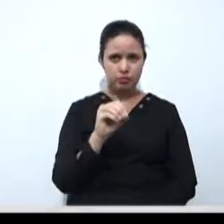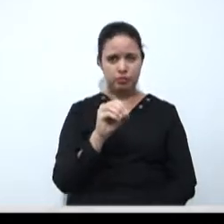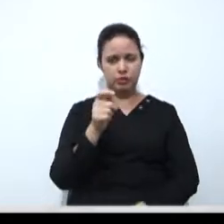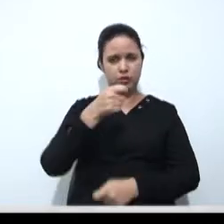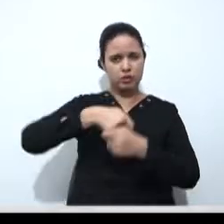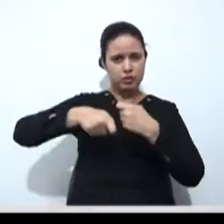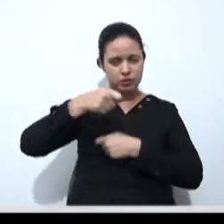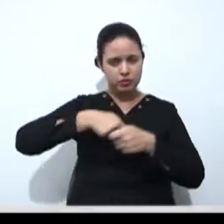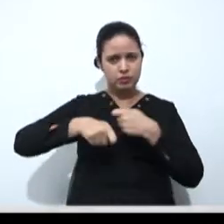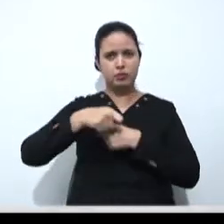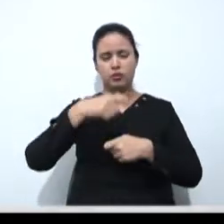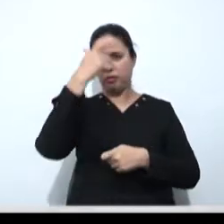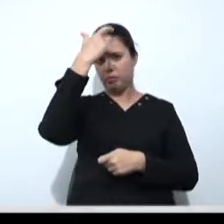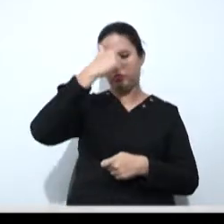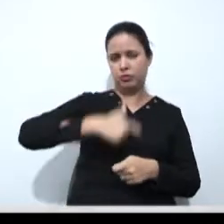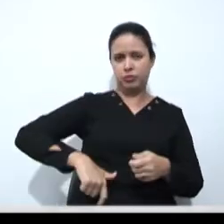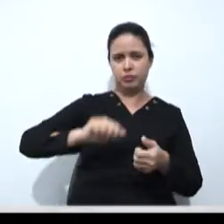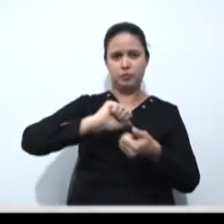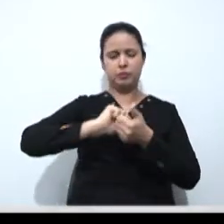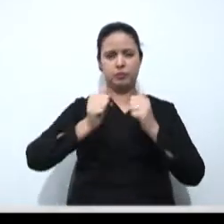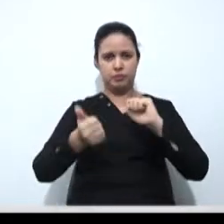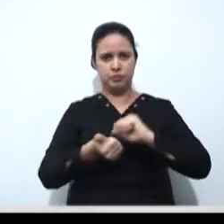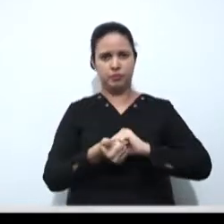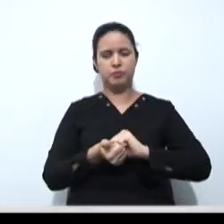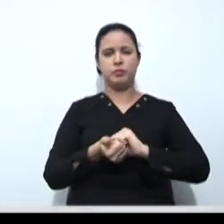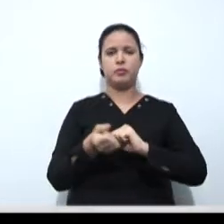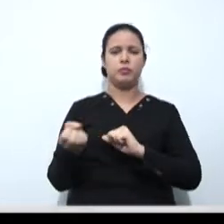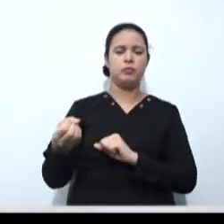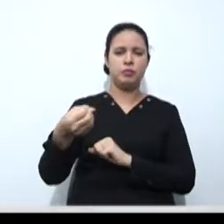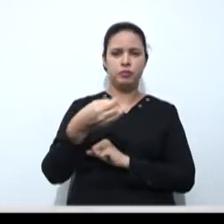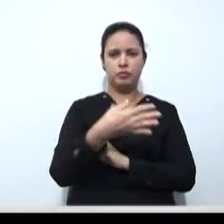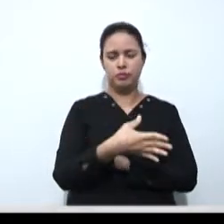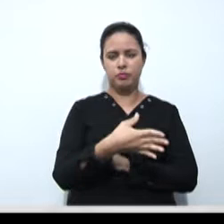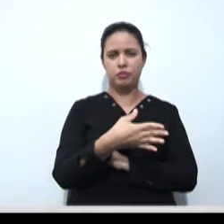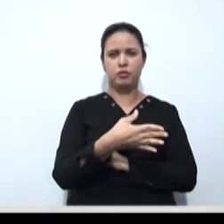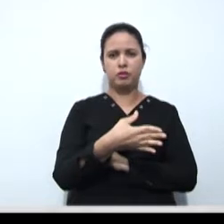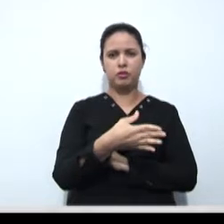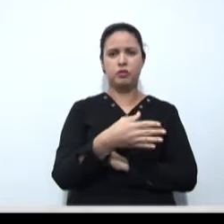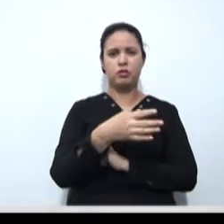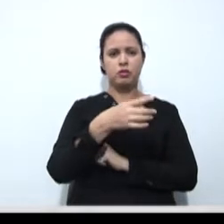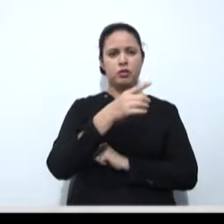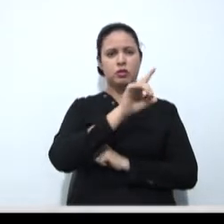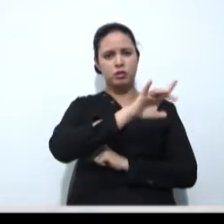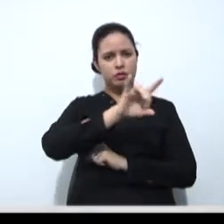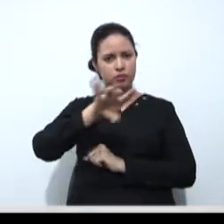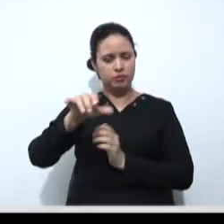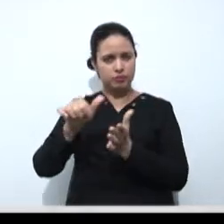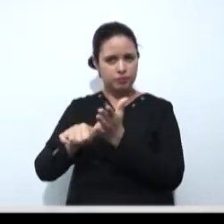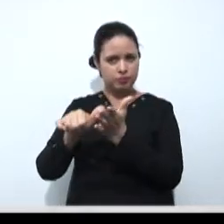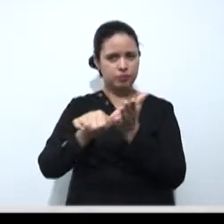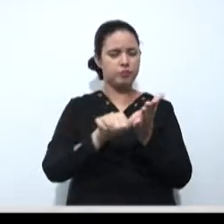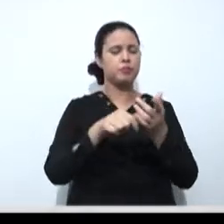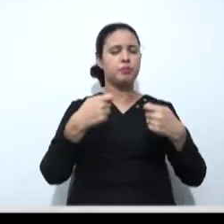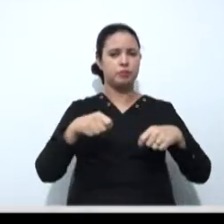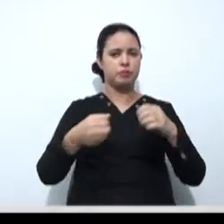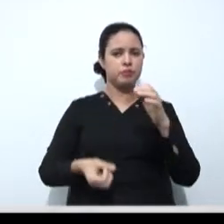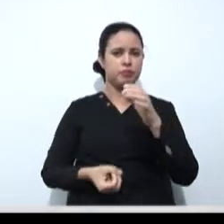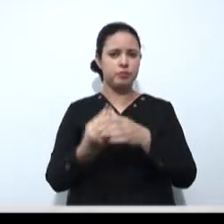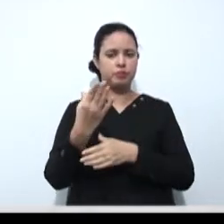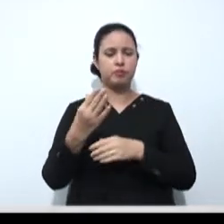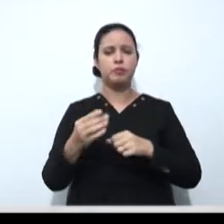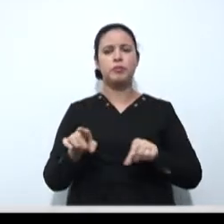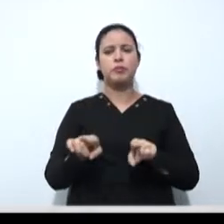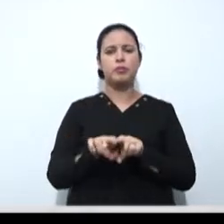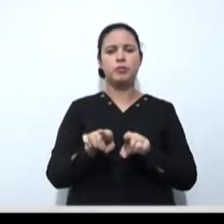criativo, a postura flexível, a capacidade de inovação que os cooperados precisam desenvolver. Vamos também